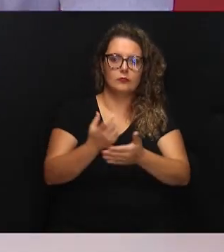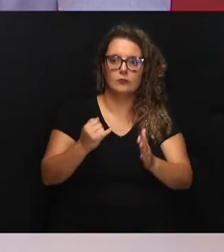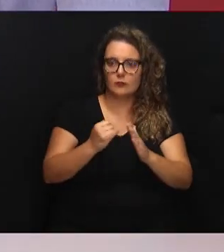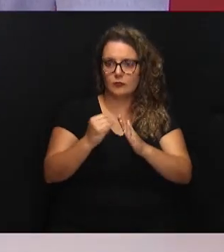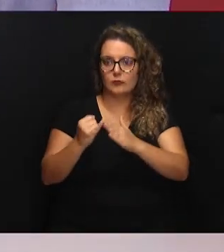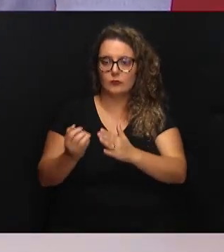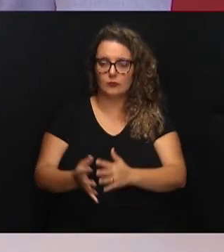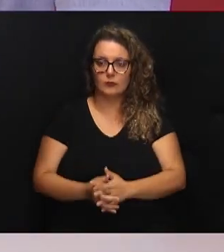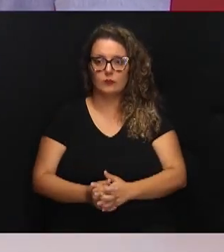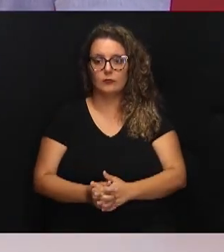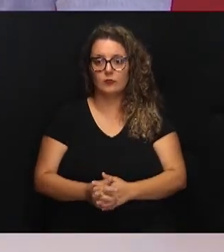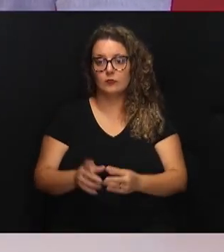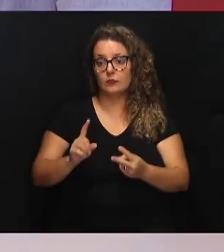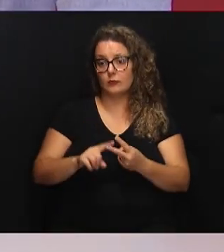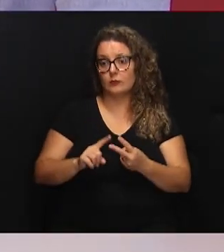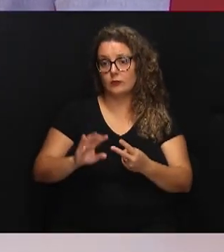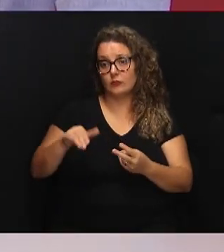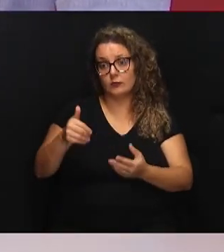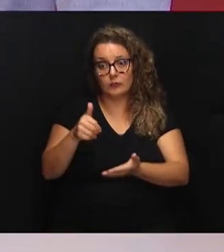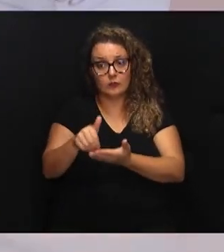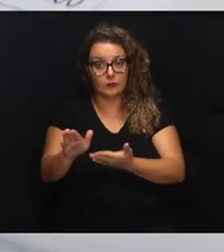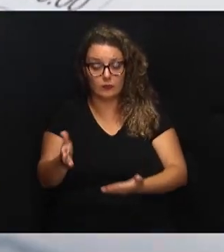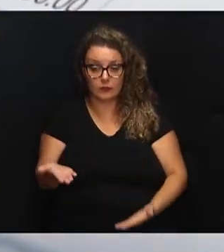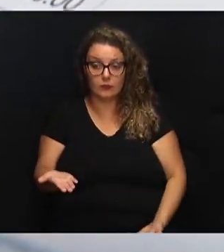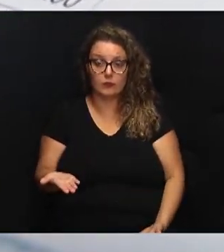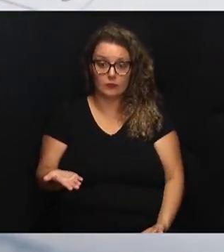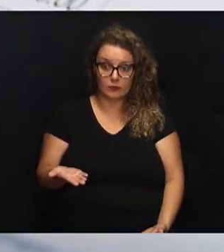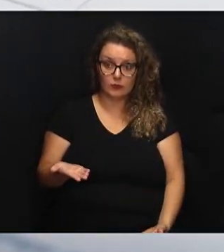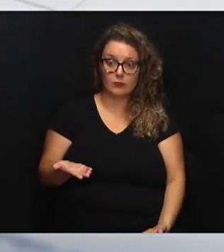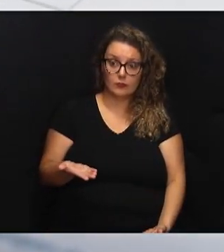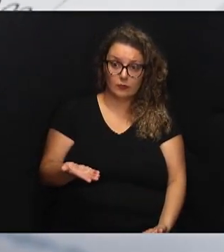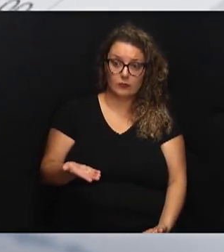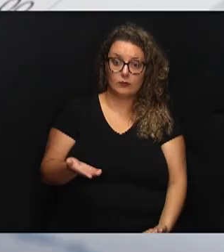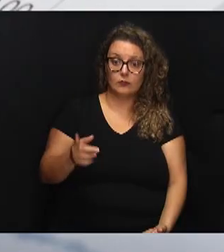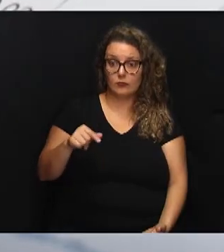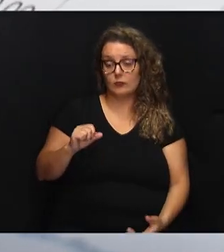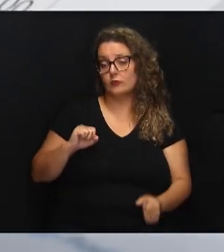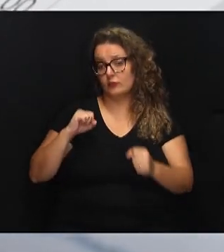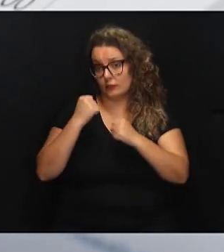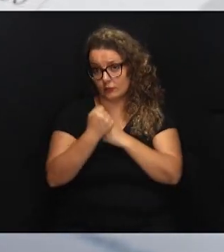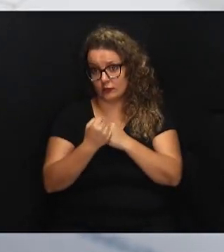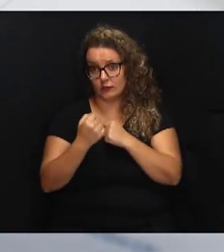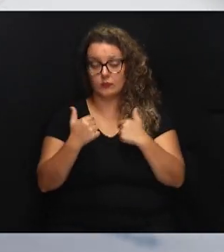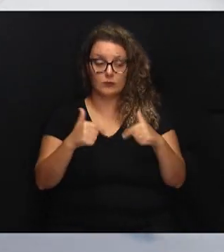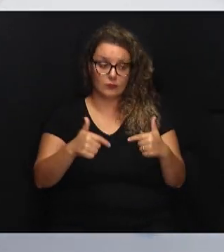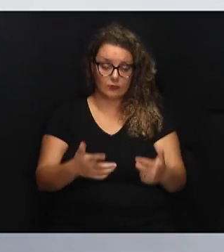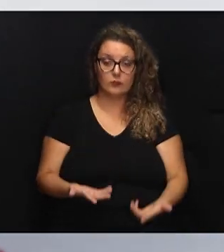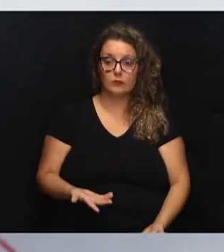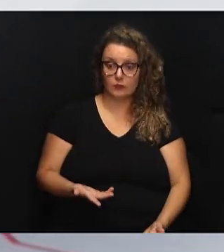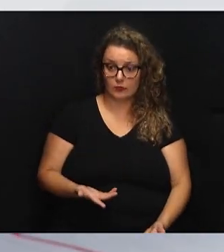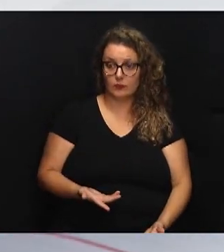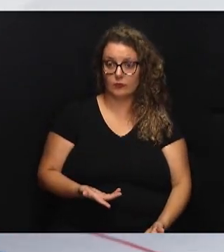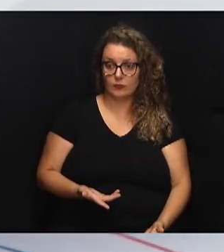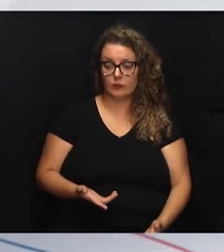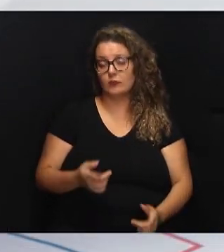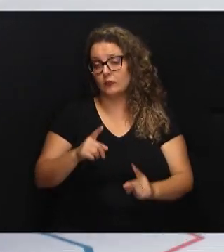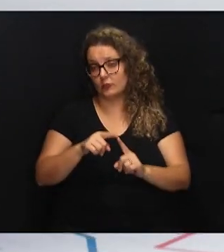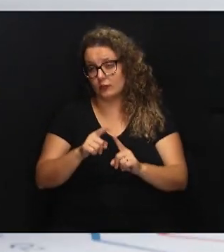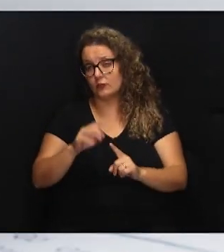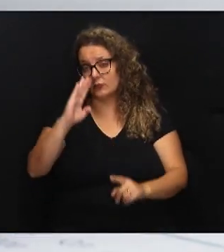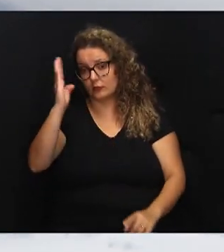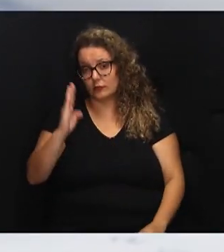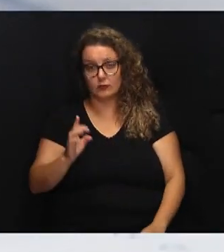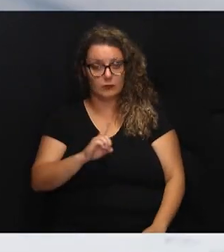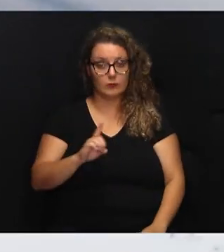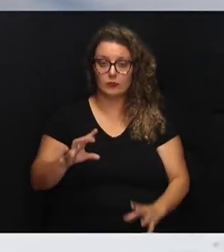né? A segunda forma é quando você é demitido, né? E aí essa era uma proteção do trabalhador, né? Essa é uma coisa típica do Brasil, não são